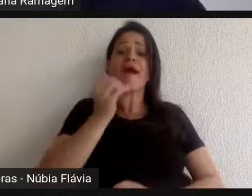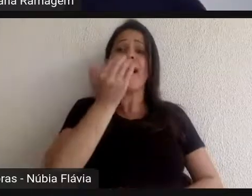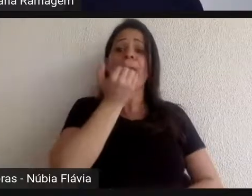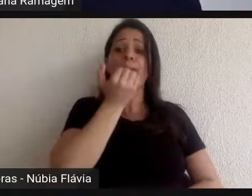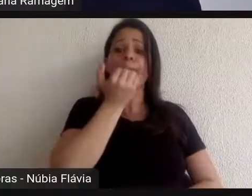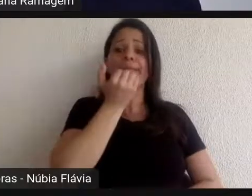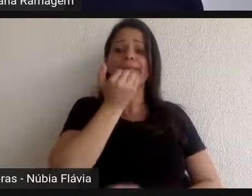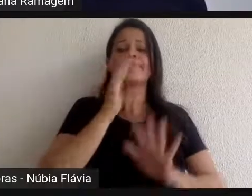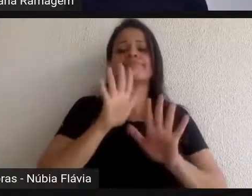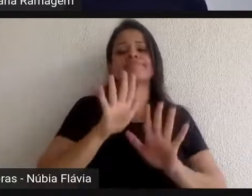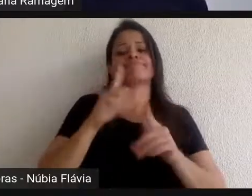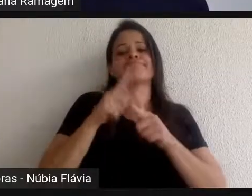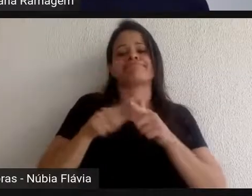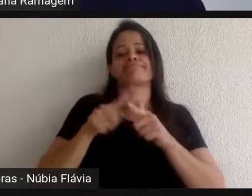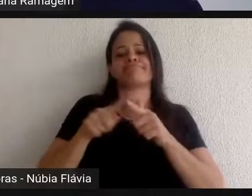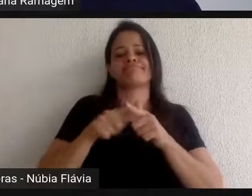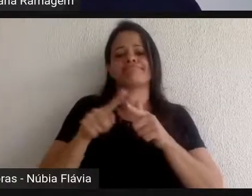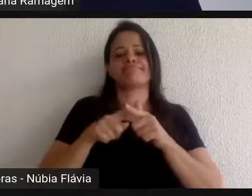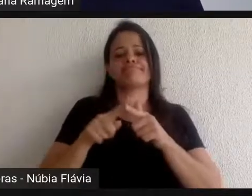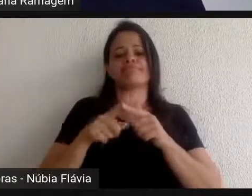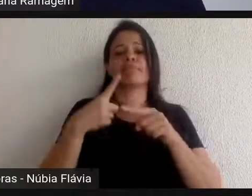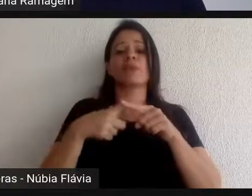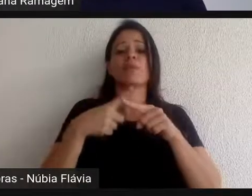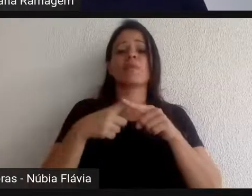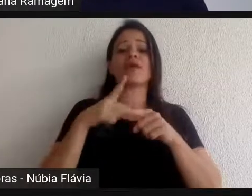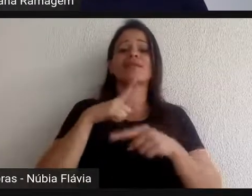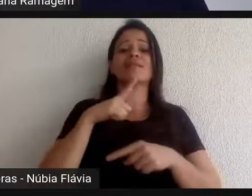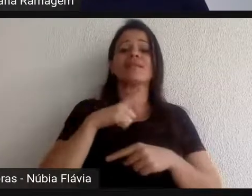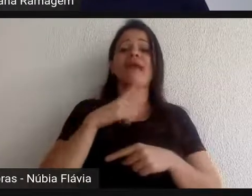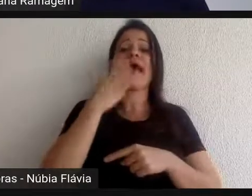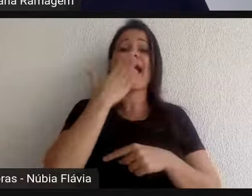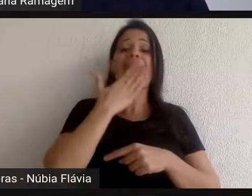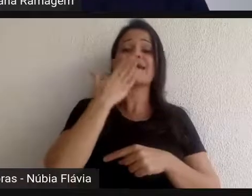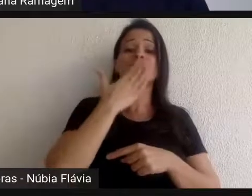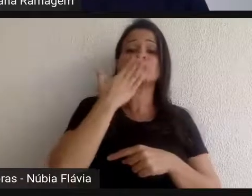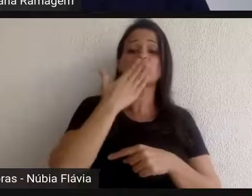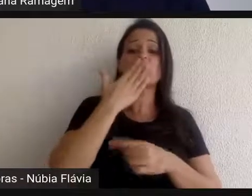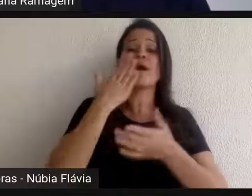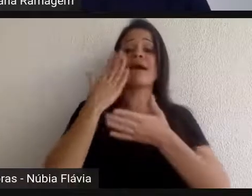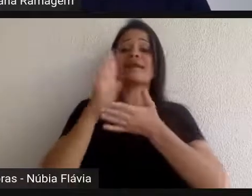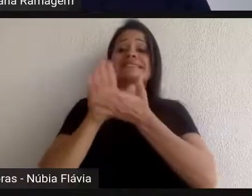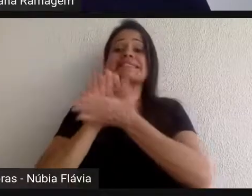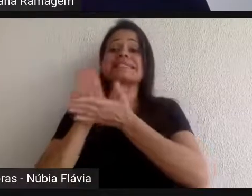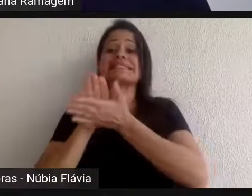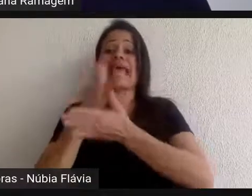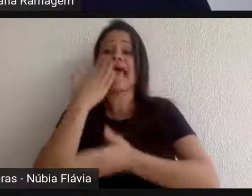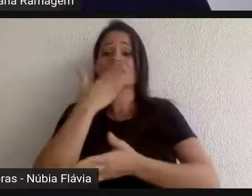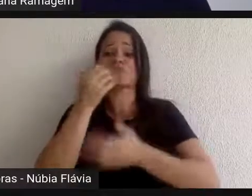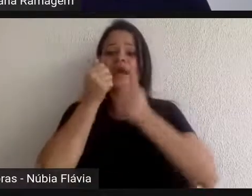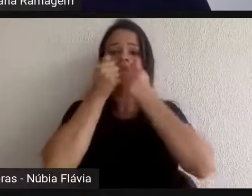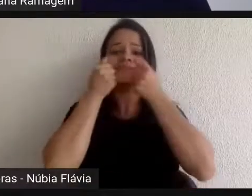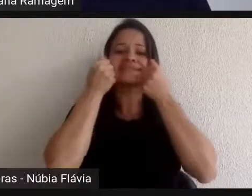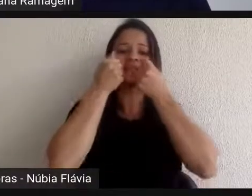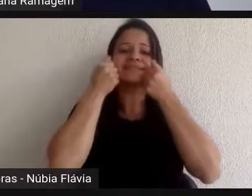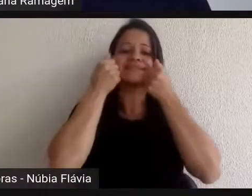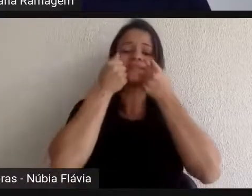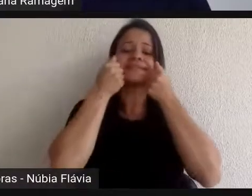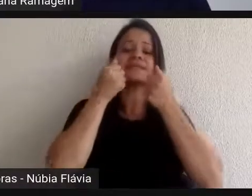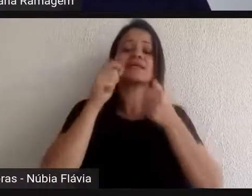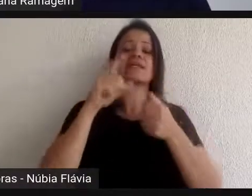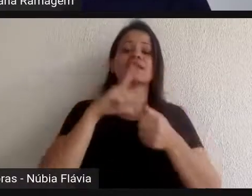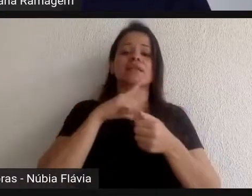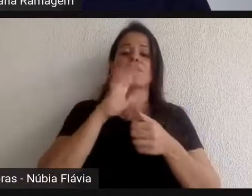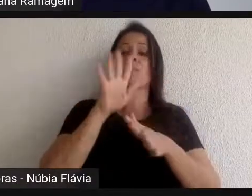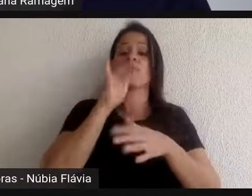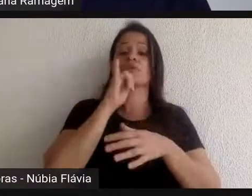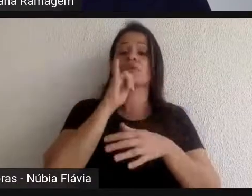do chiclete sem açúcar, porque essa questão do sem açúcar também engloba o uso de adoçante, né? O